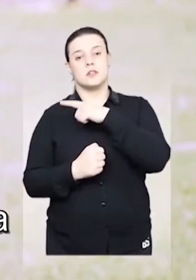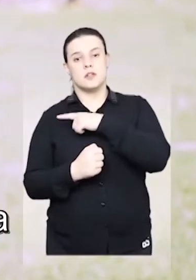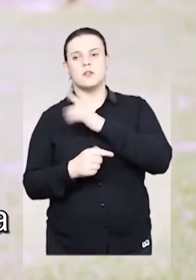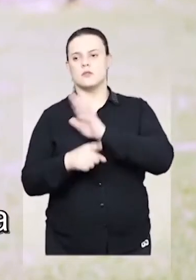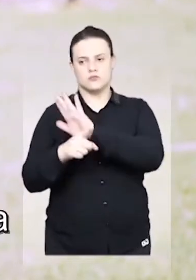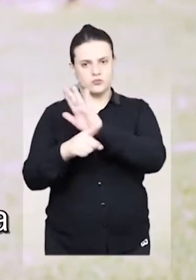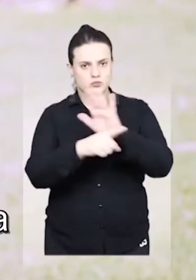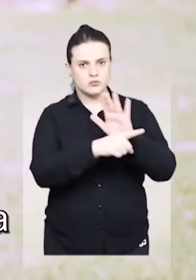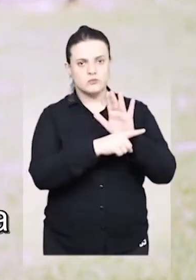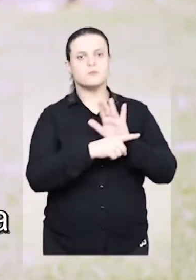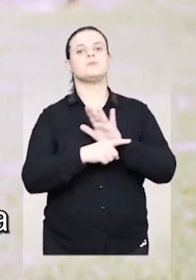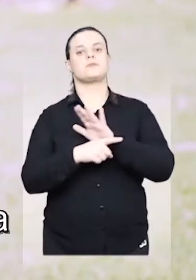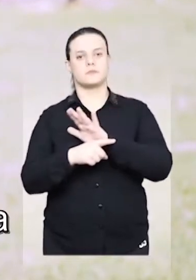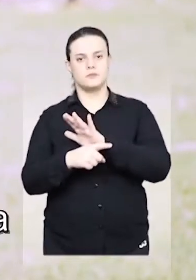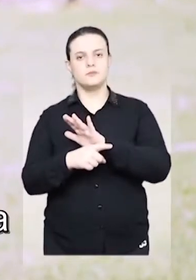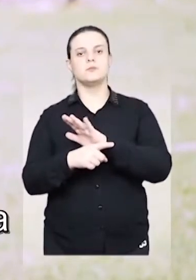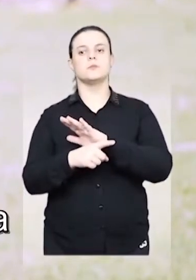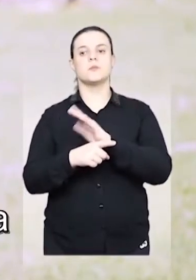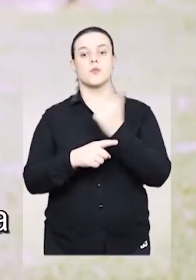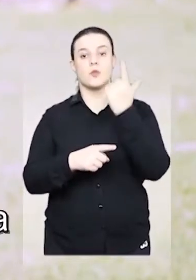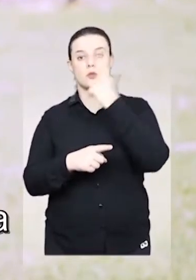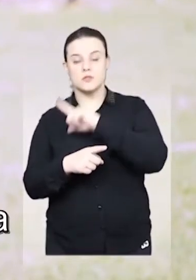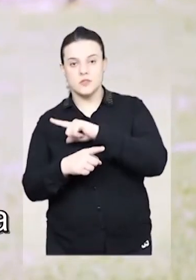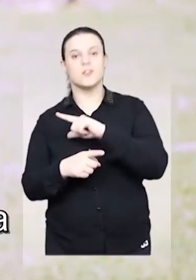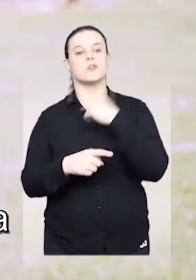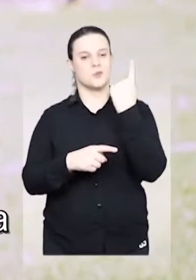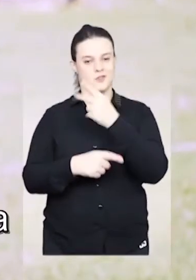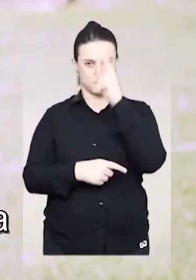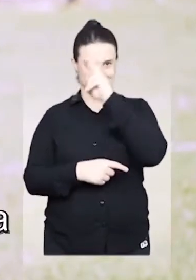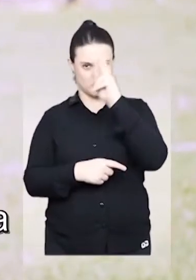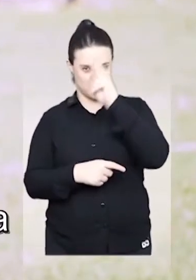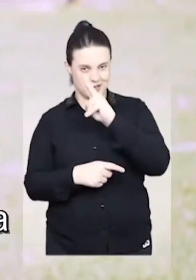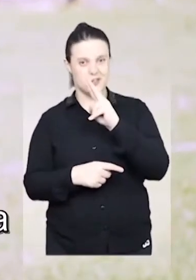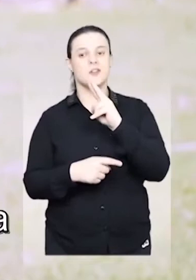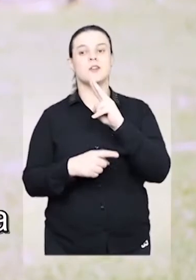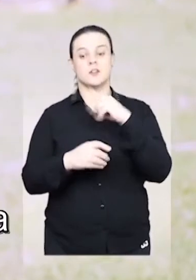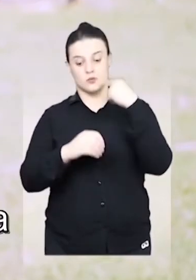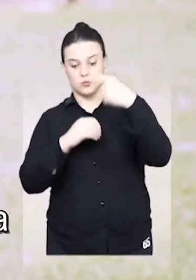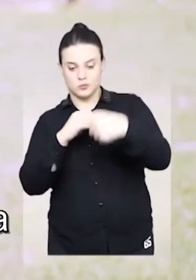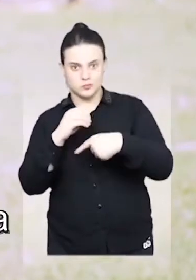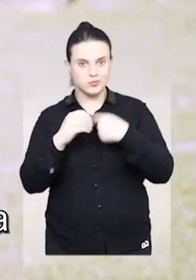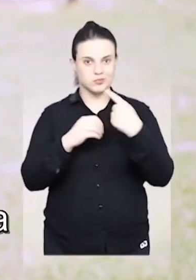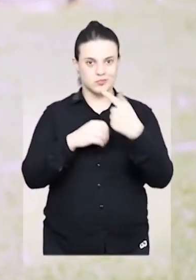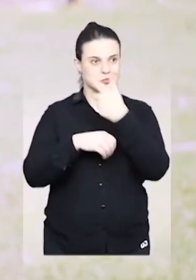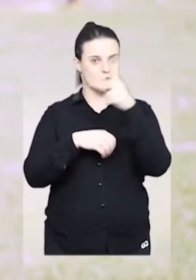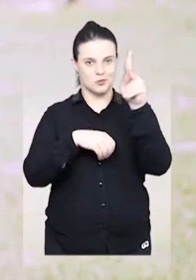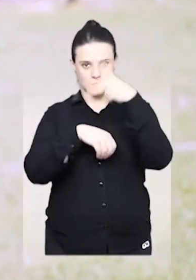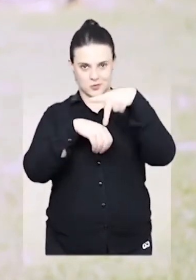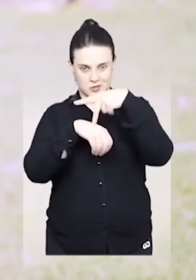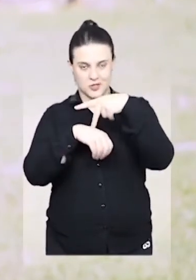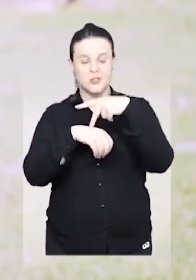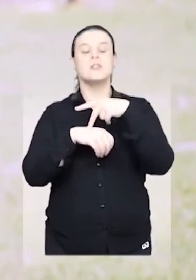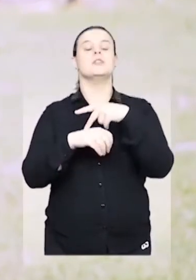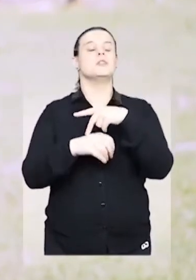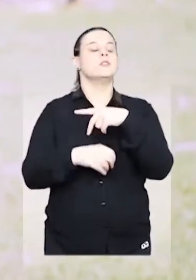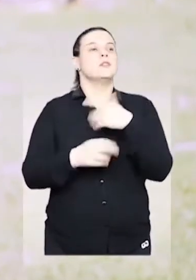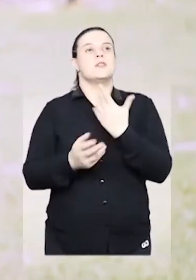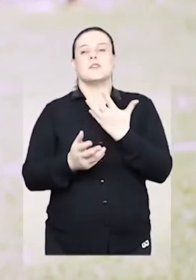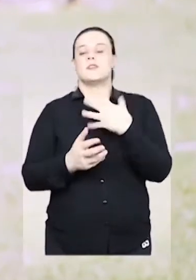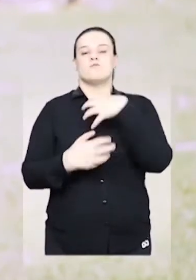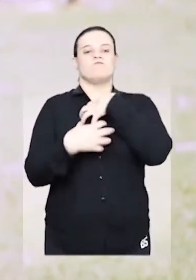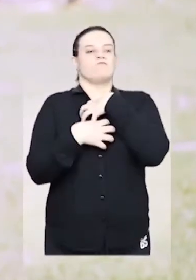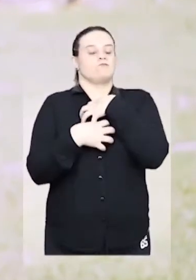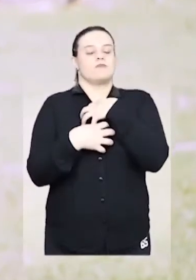Ter ajudado a construir uma parte da nossa história internacionalmente no tiro com arco foi